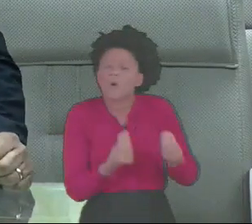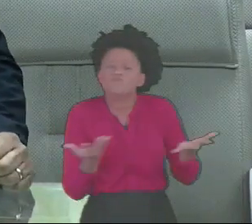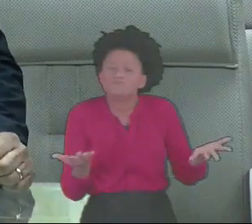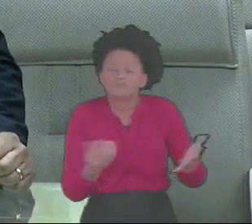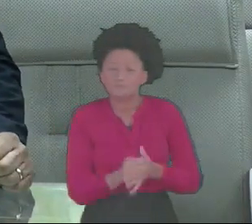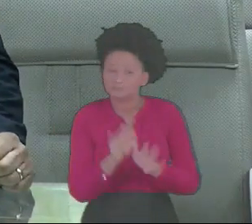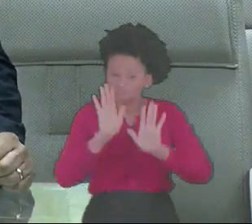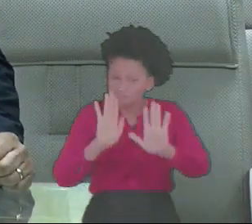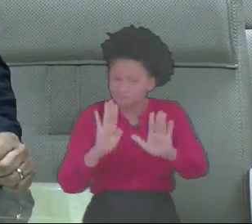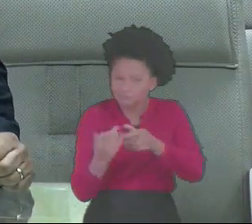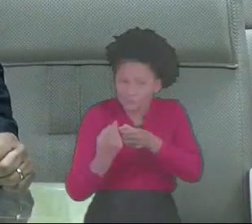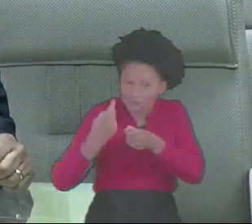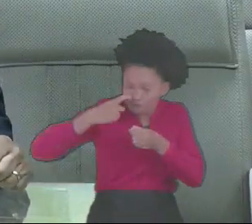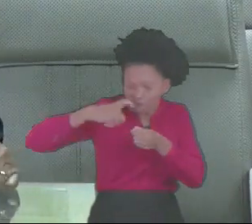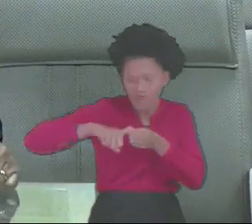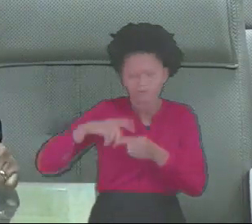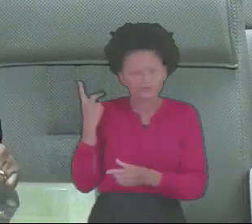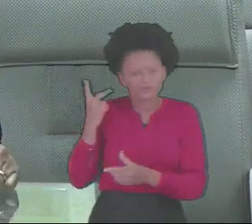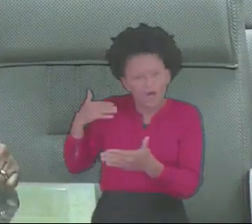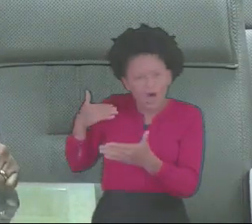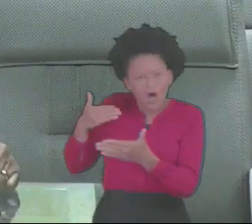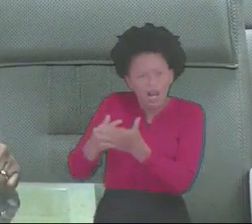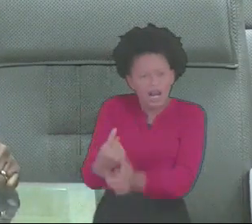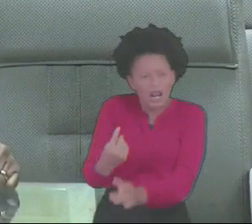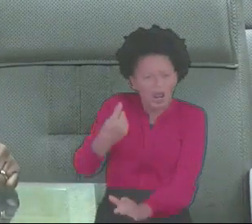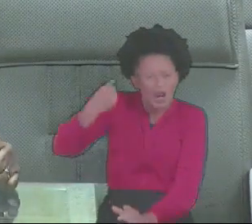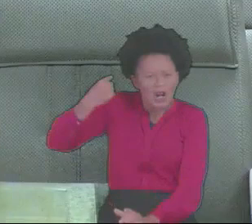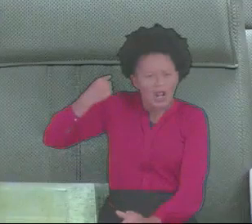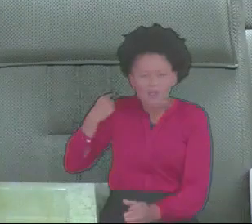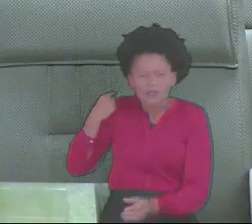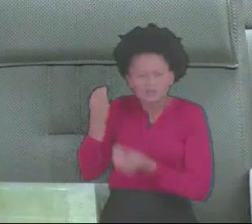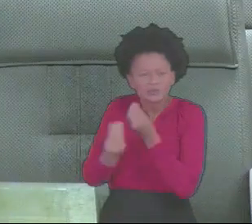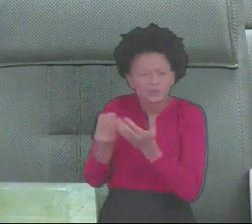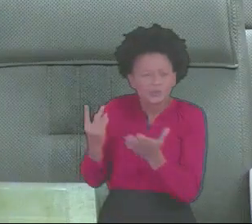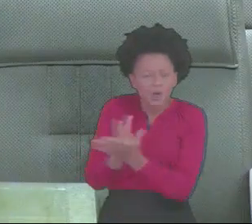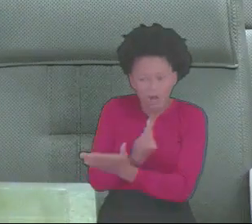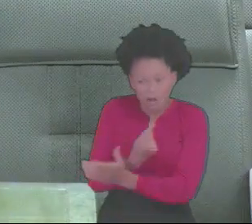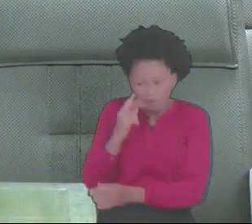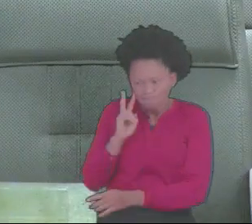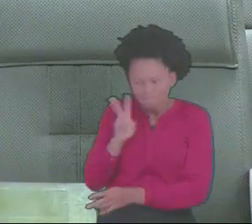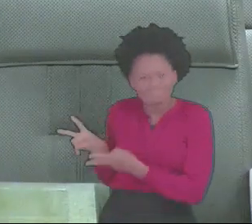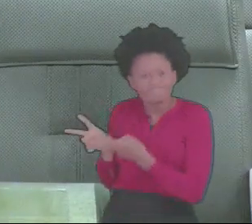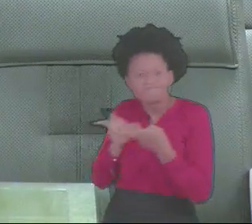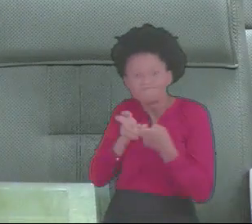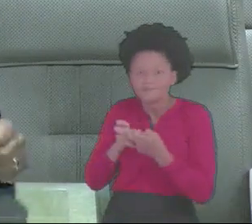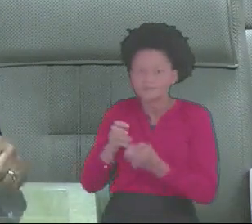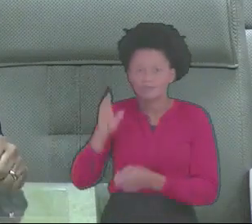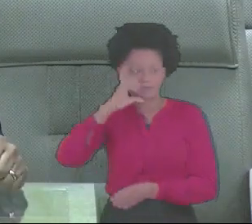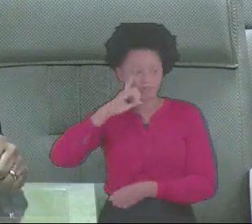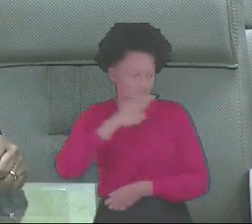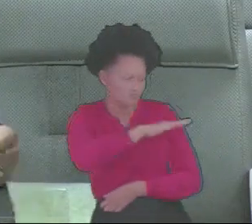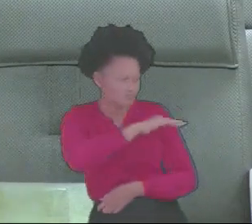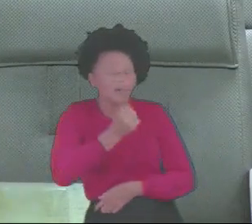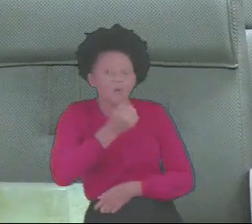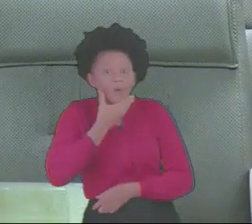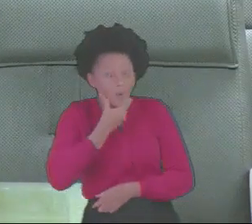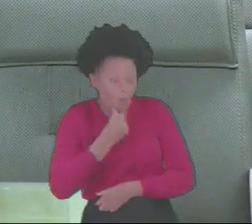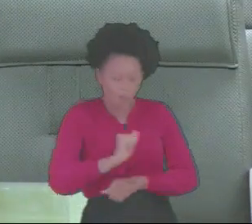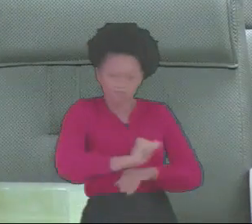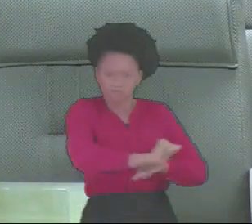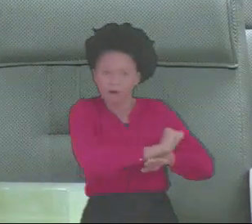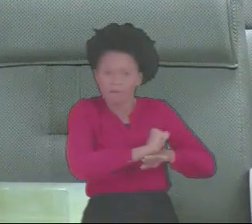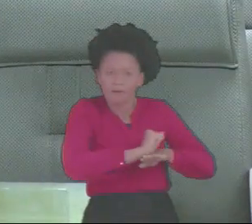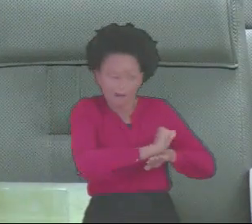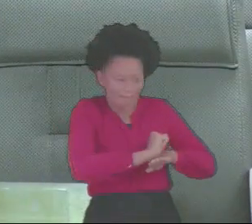Israel e nós iremos ver a grande chamada de Abraão ou de